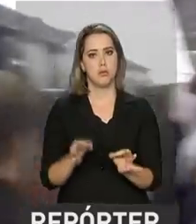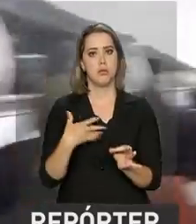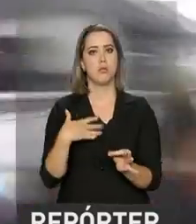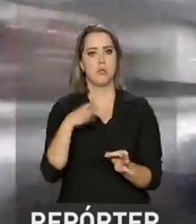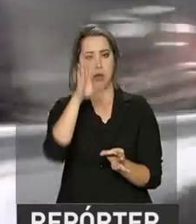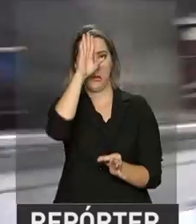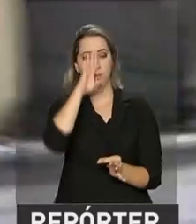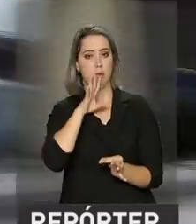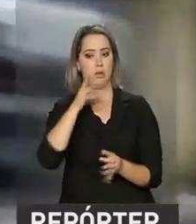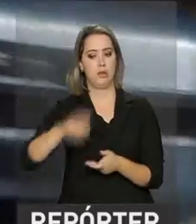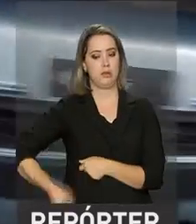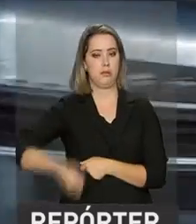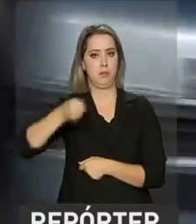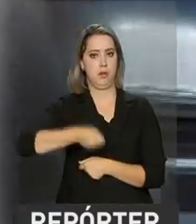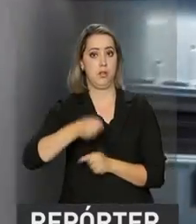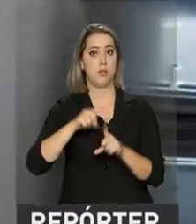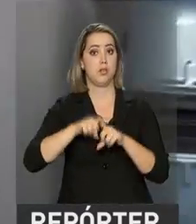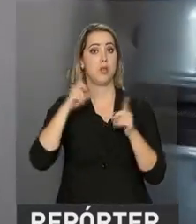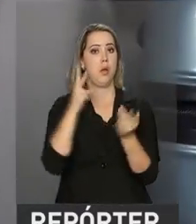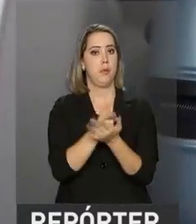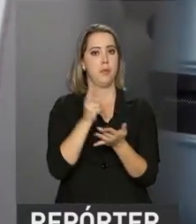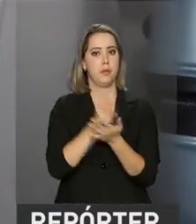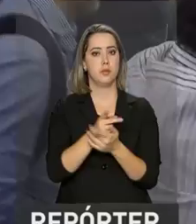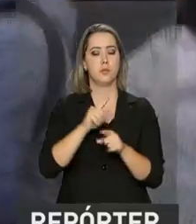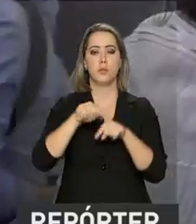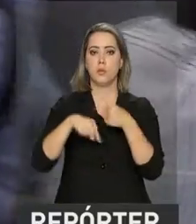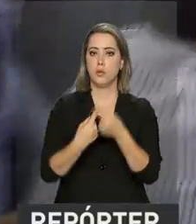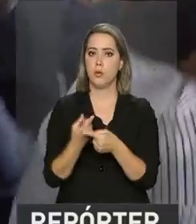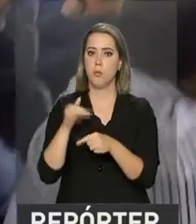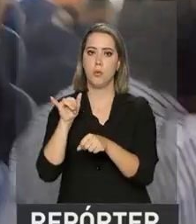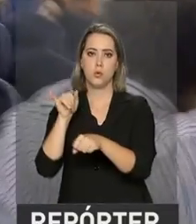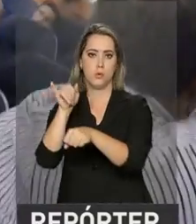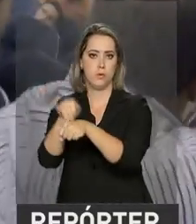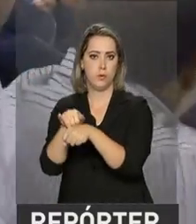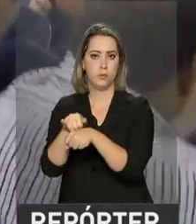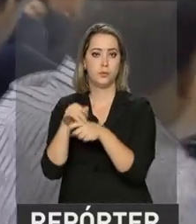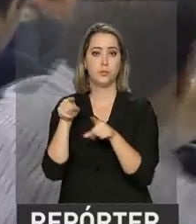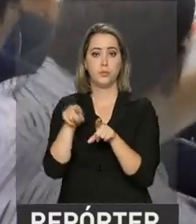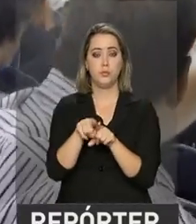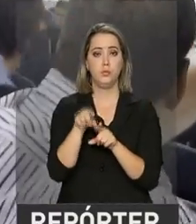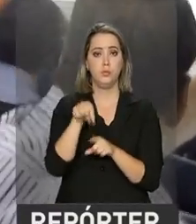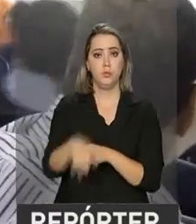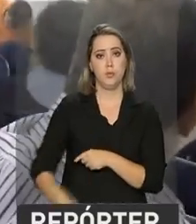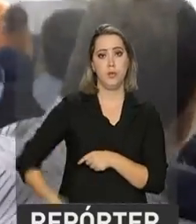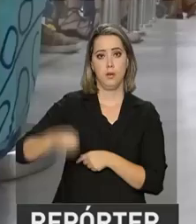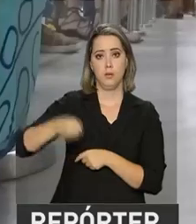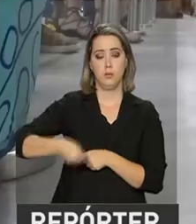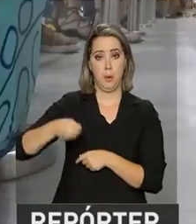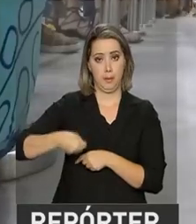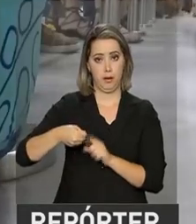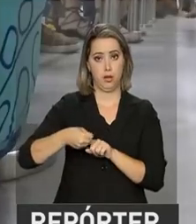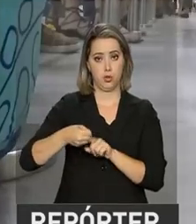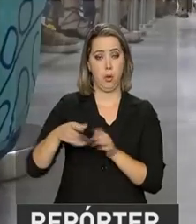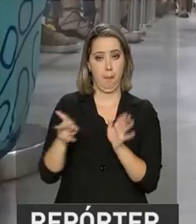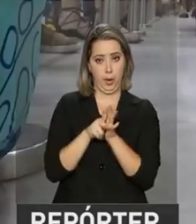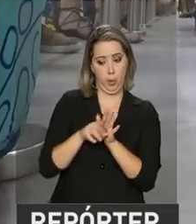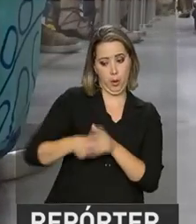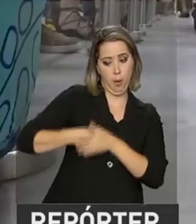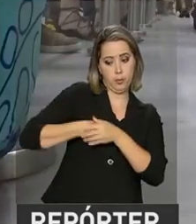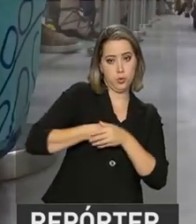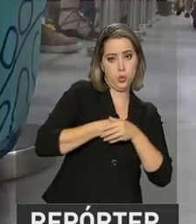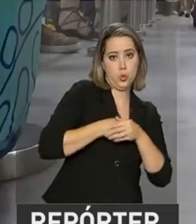franquia de bagagem mesmo que o voo ocorra após essa data no caso das bagagens de mão cada